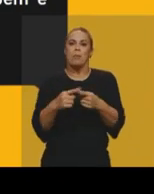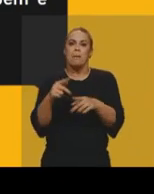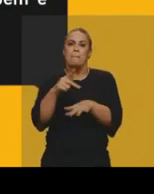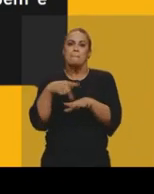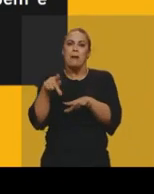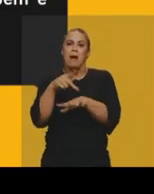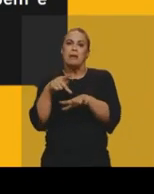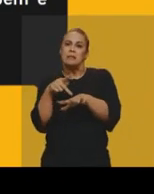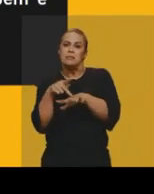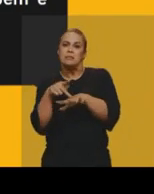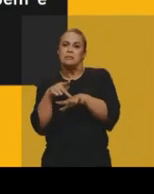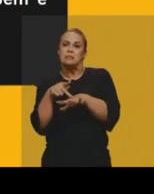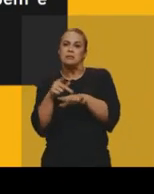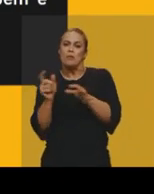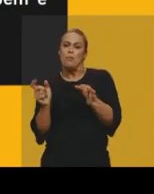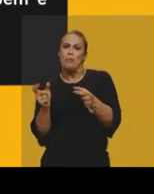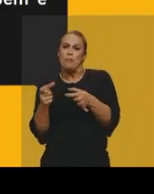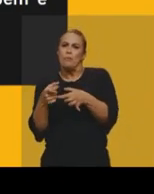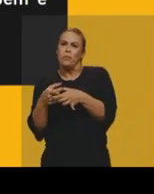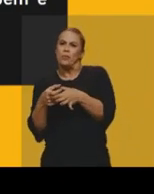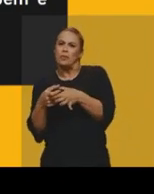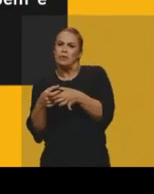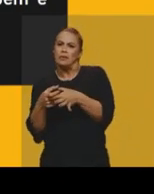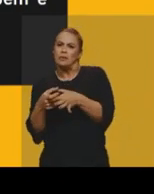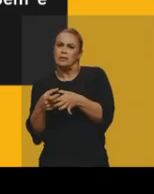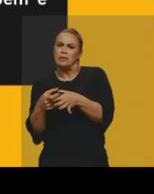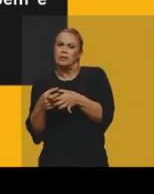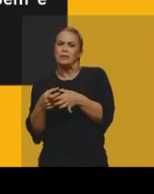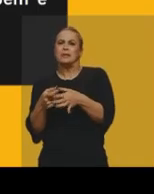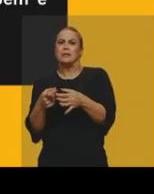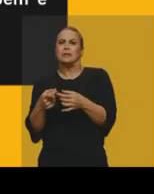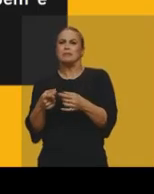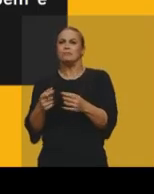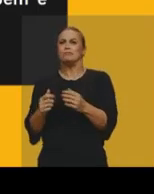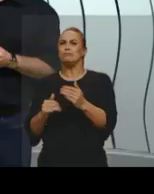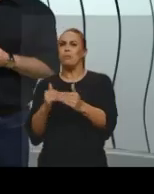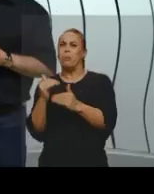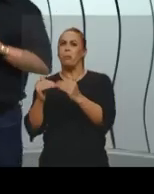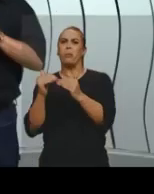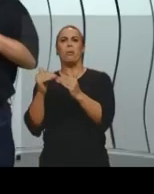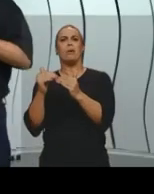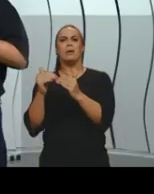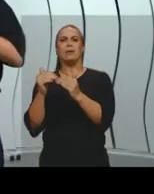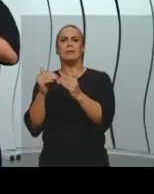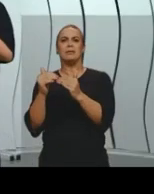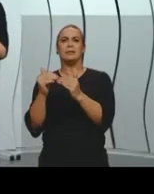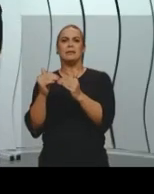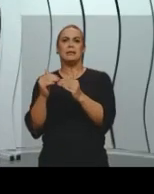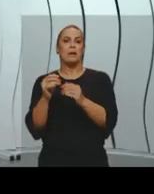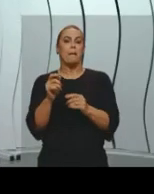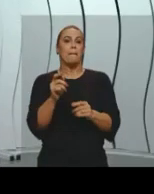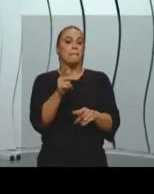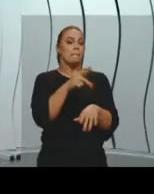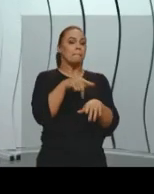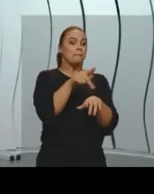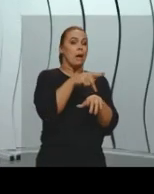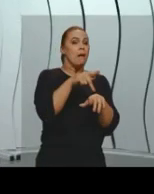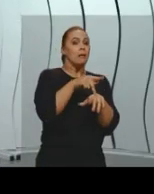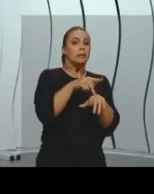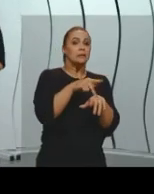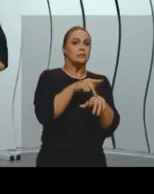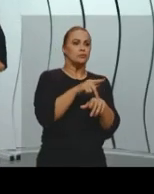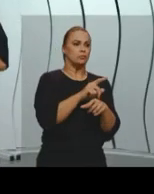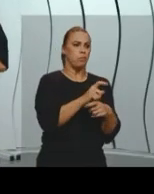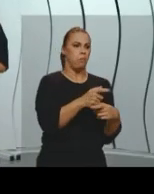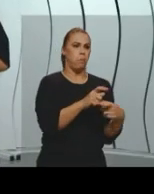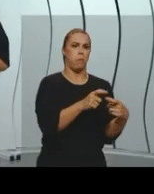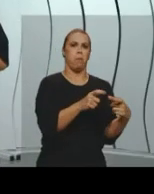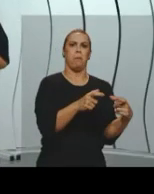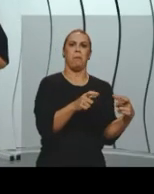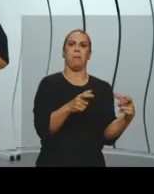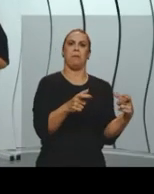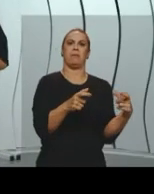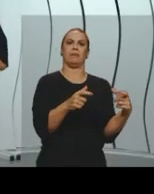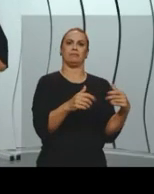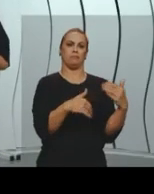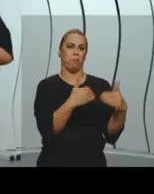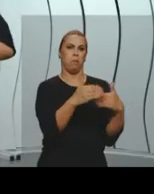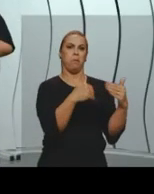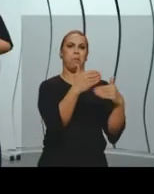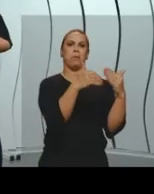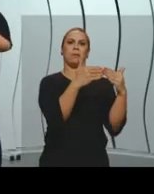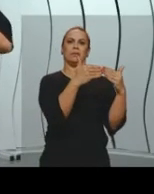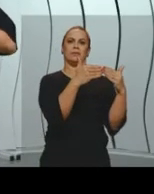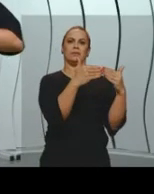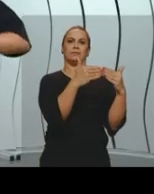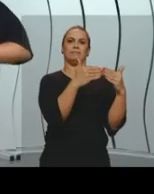poderosos economicamente. Pensa no seu bairro, pensa uma série de mercearias de menor porte que existem no seu bairro.